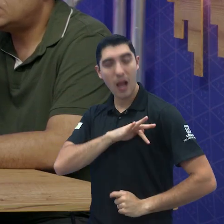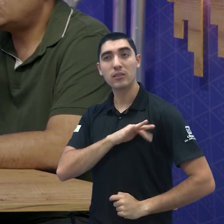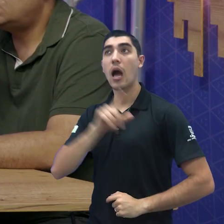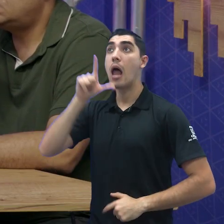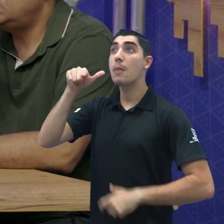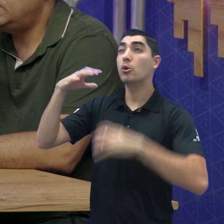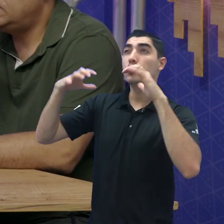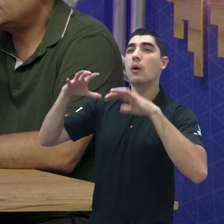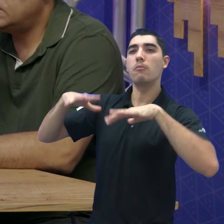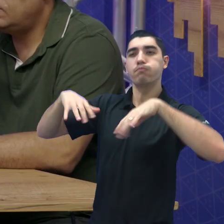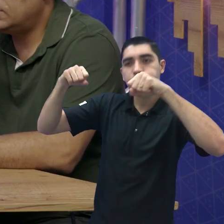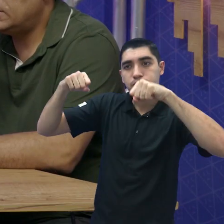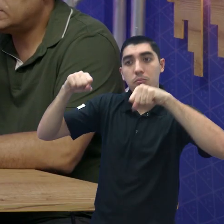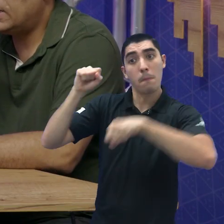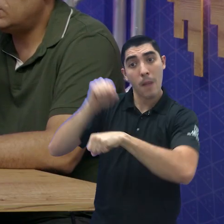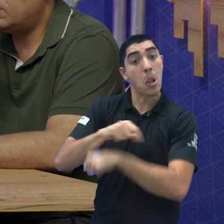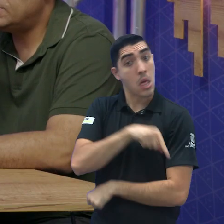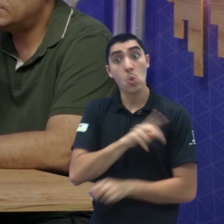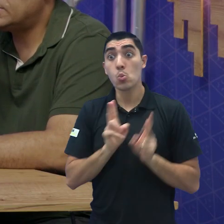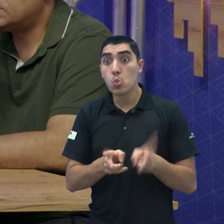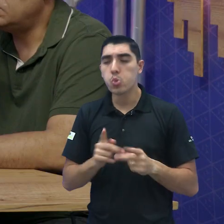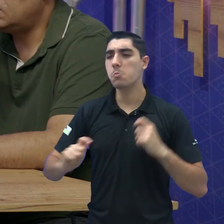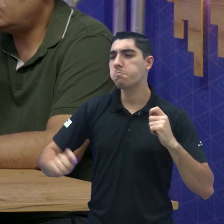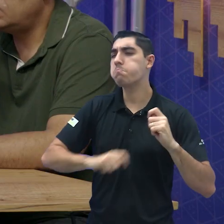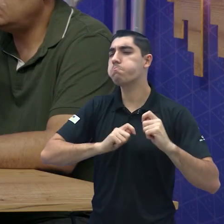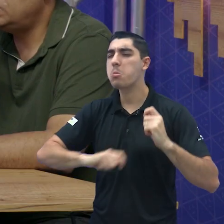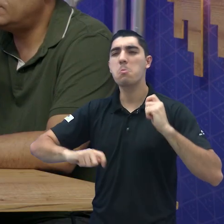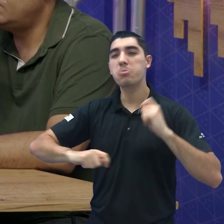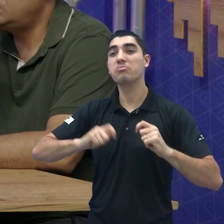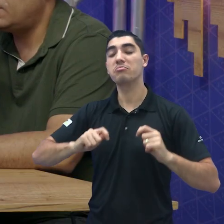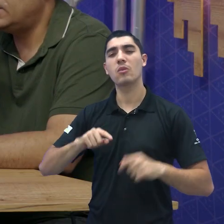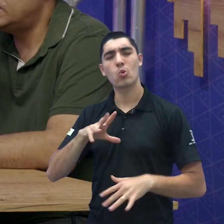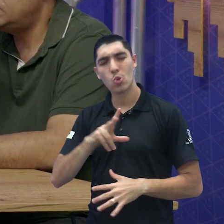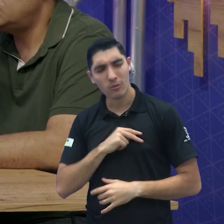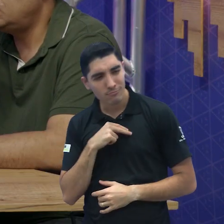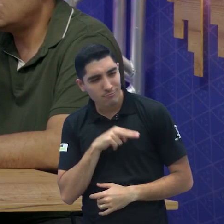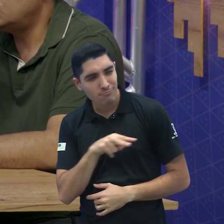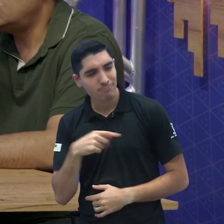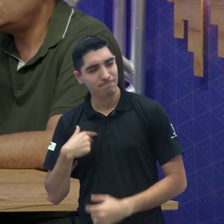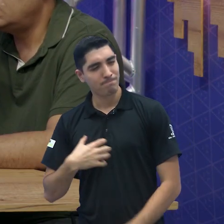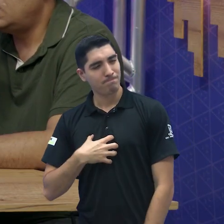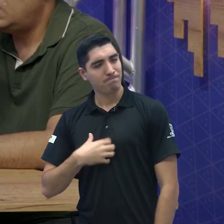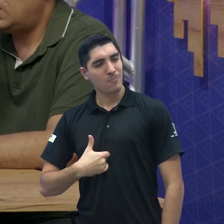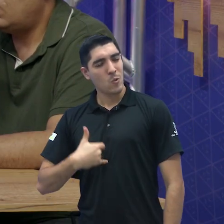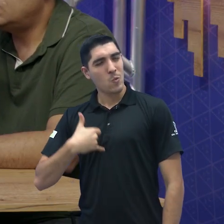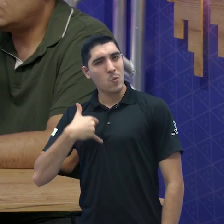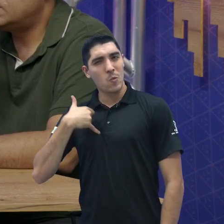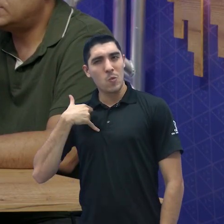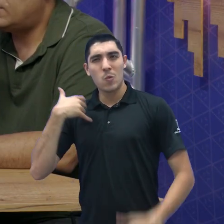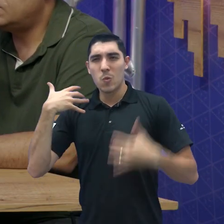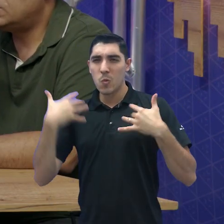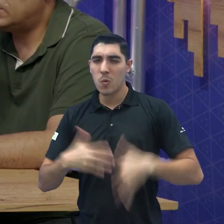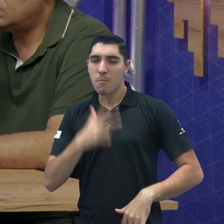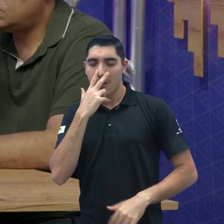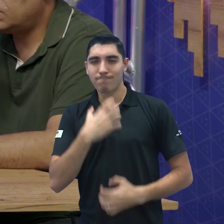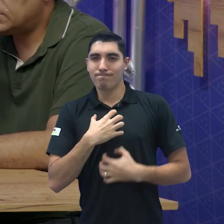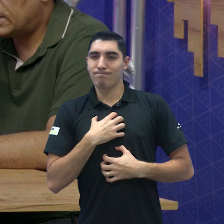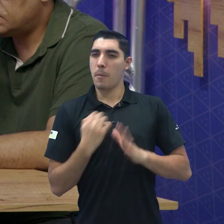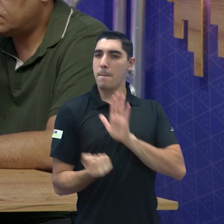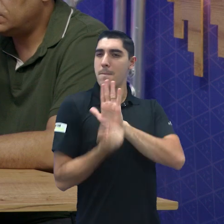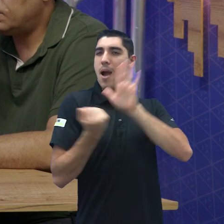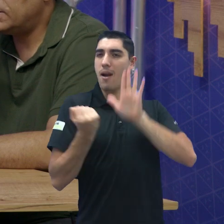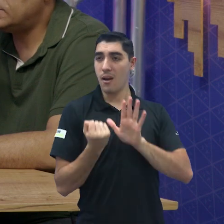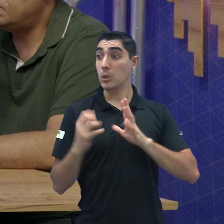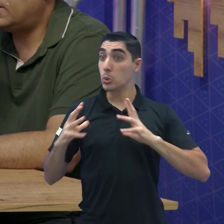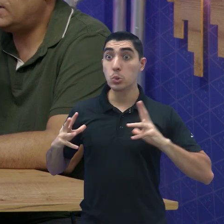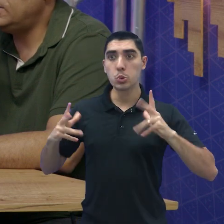chuva cessou e eles, né, finalizaram a apresentação. Então foi um dia muito marcante, de muito orgulho, onde nós estávamos lá todos postados